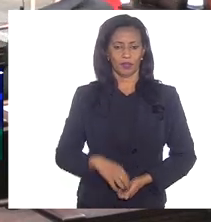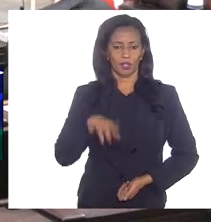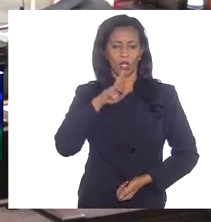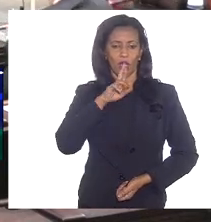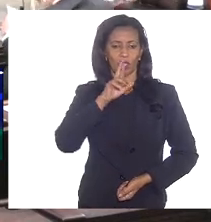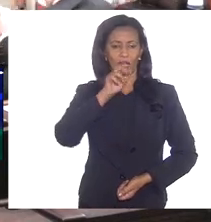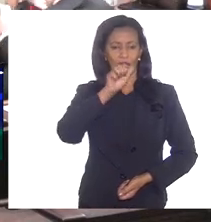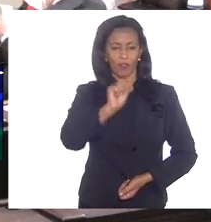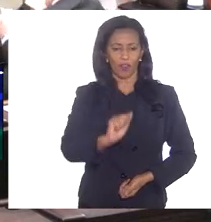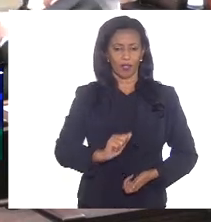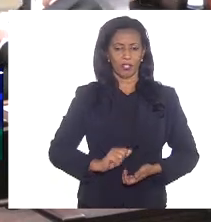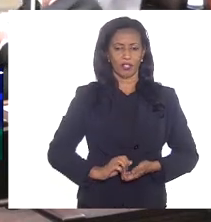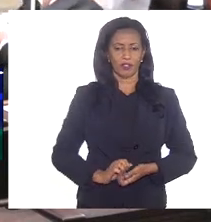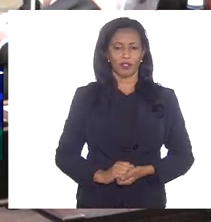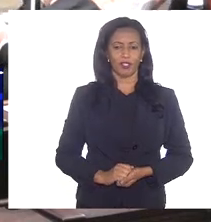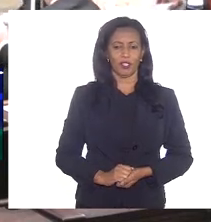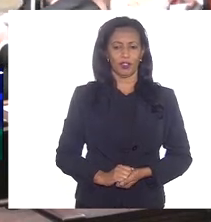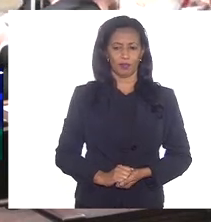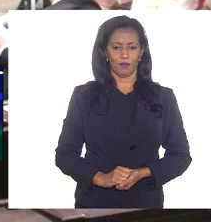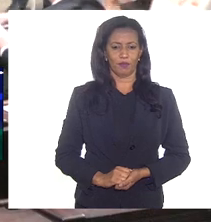Deputado Rodrigo Amorim.